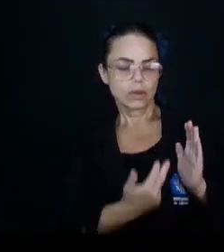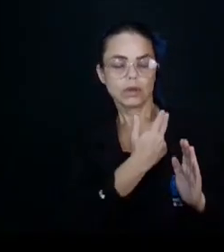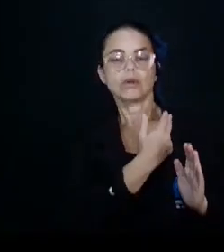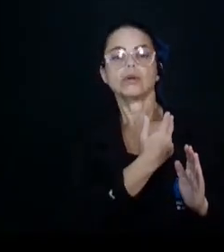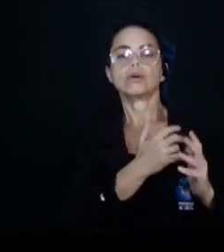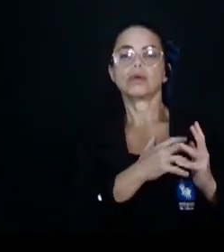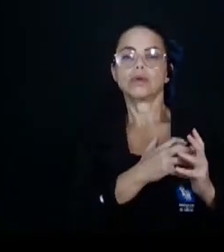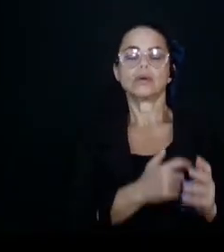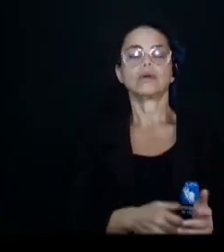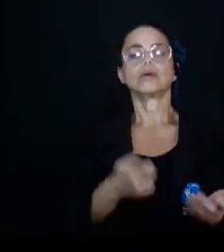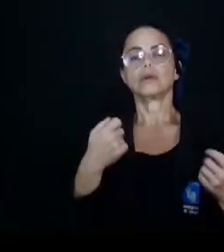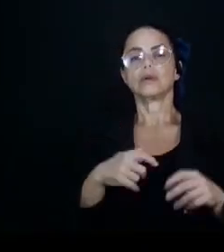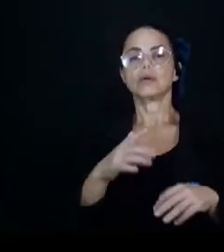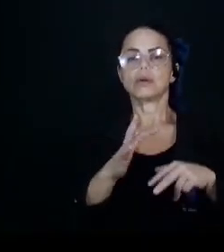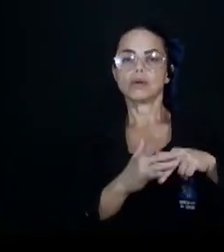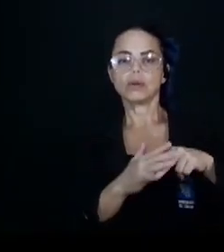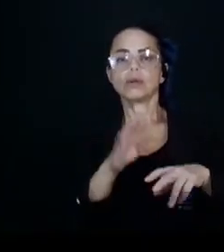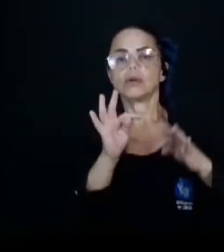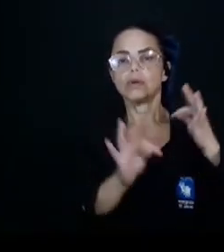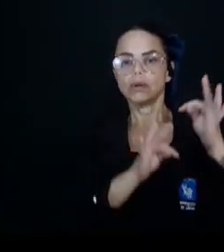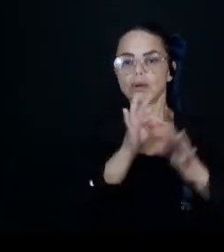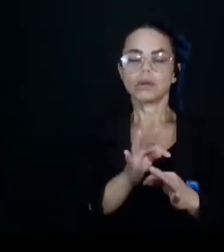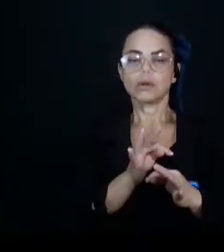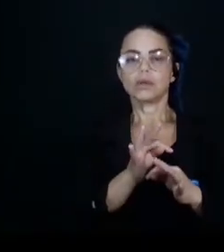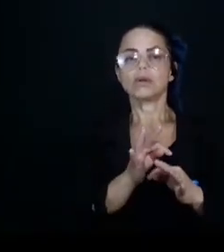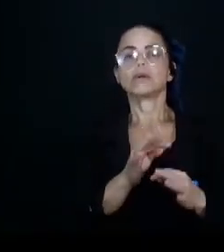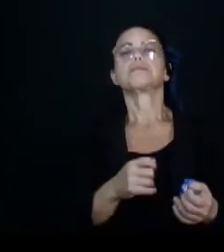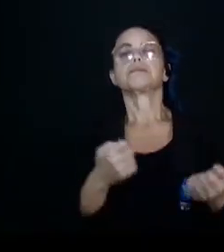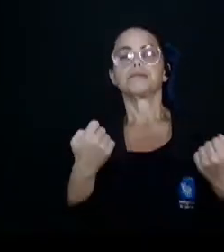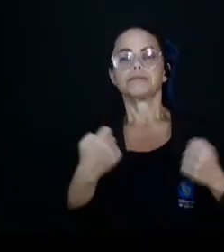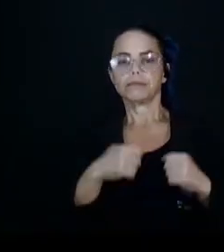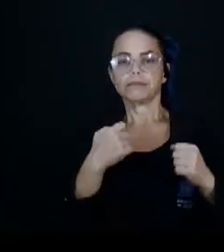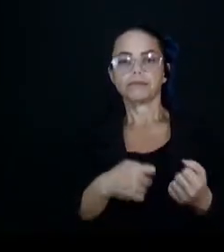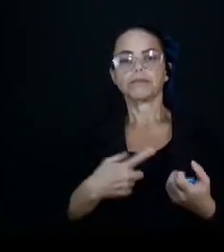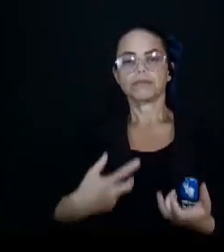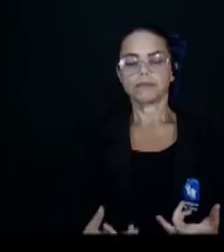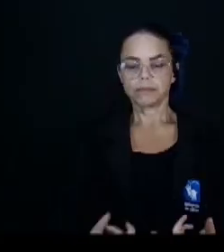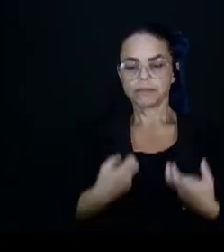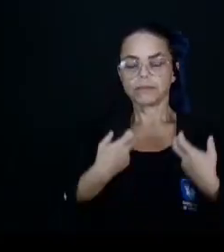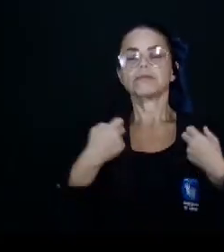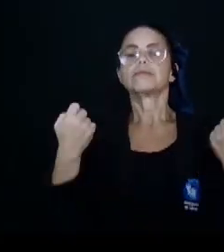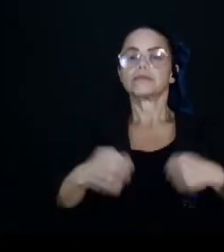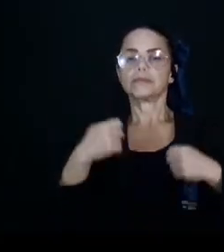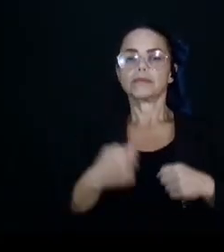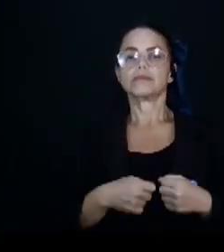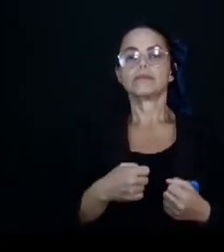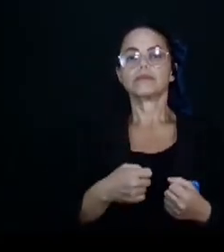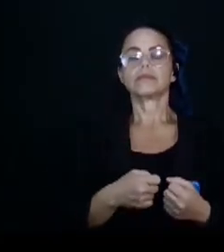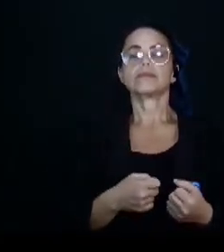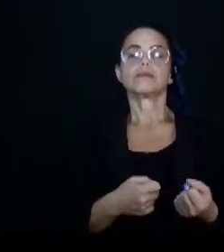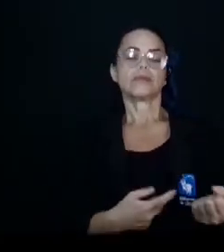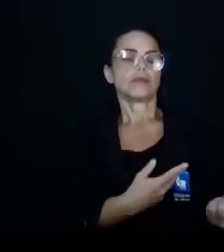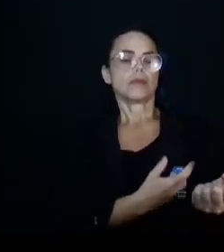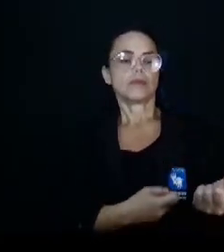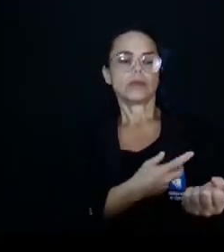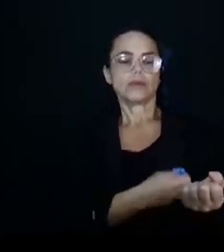fazem tratamento oncológico, eles têm uma alta necessidade de transfusão de sangue, portanto, sendo muito importante